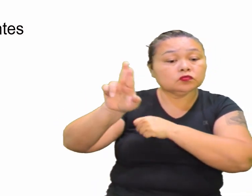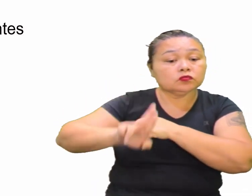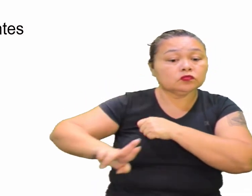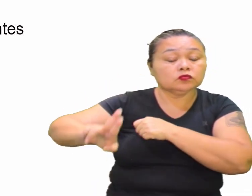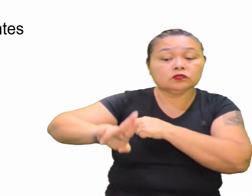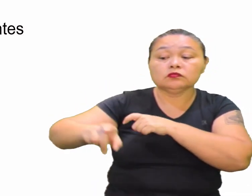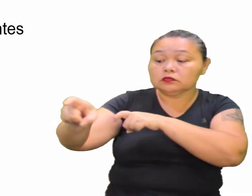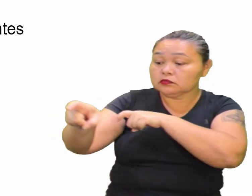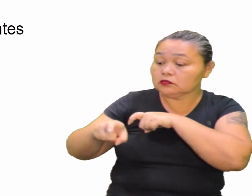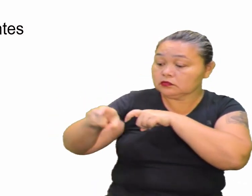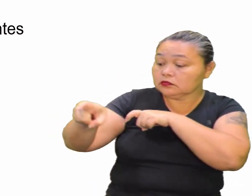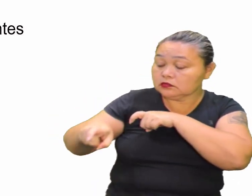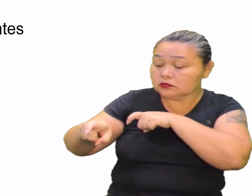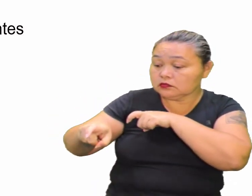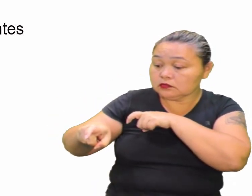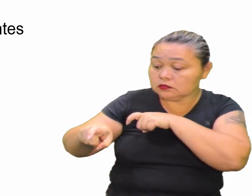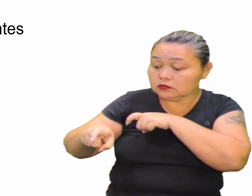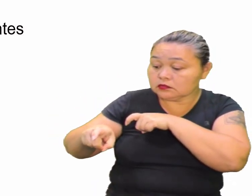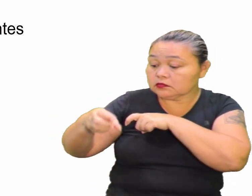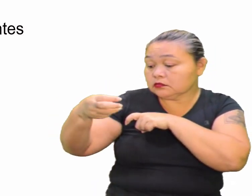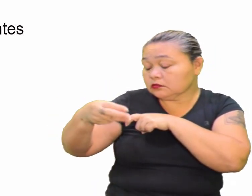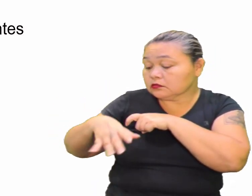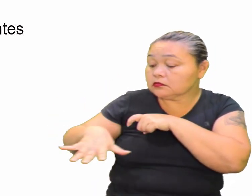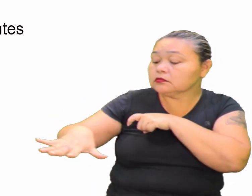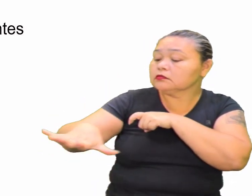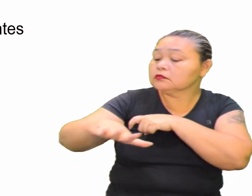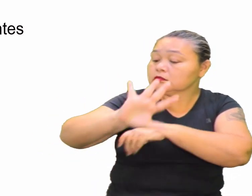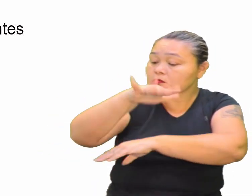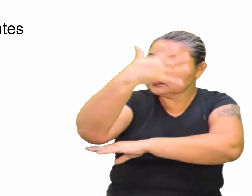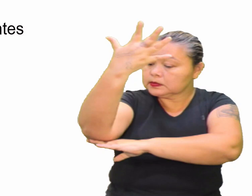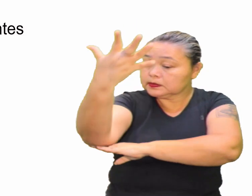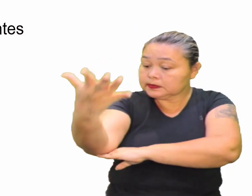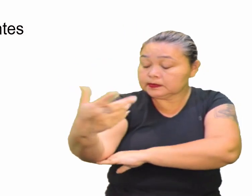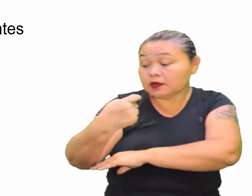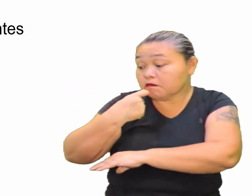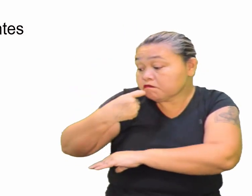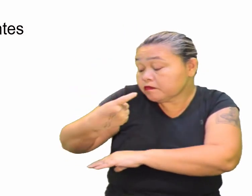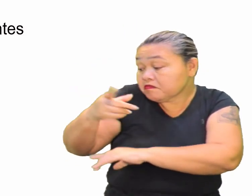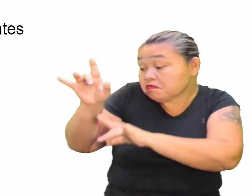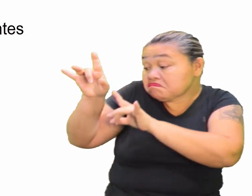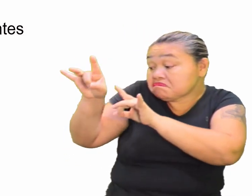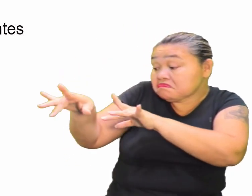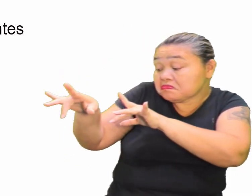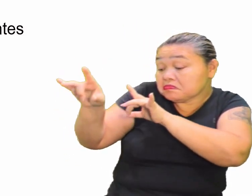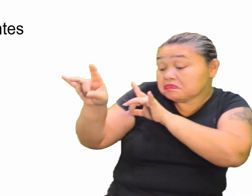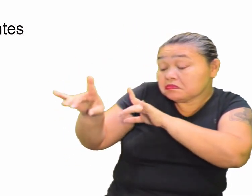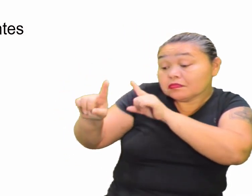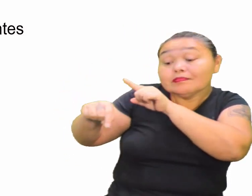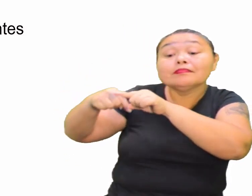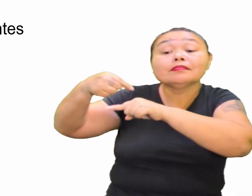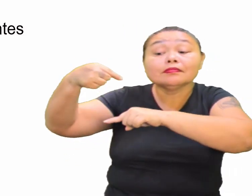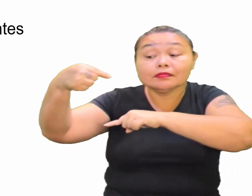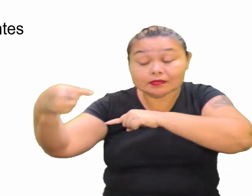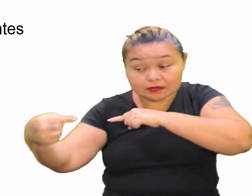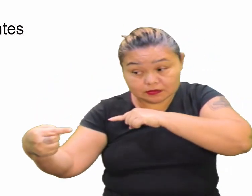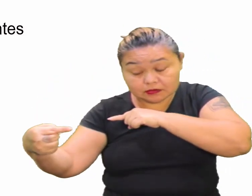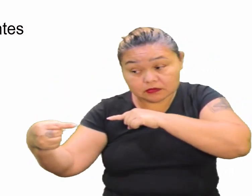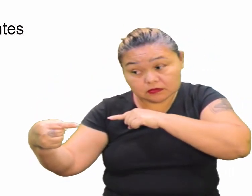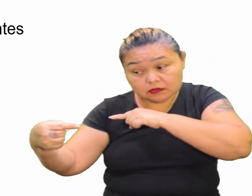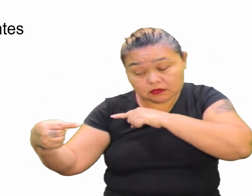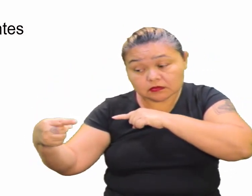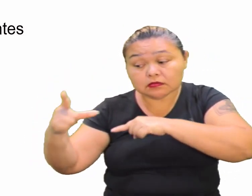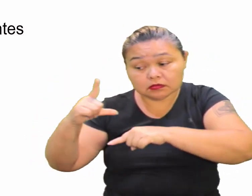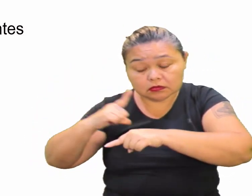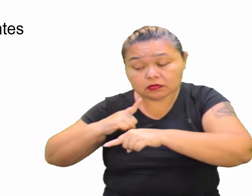para agricultura. Né? Uma área que foi desmatada recentemente e foi deixada ali. Posteriormente, ali vamos